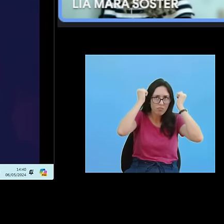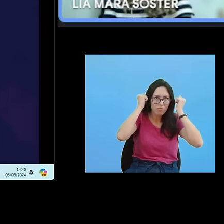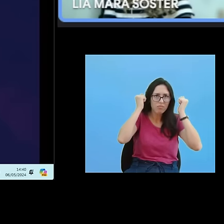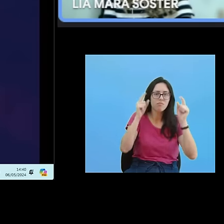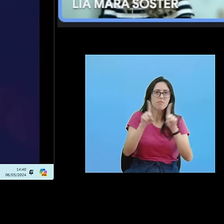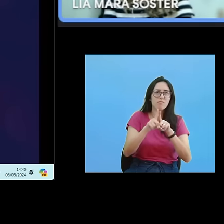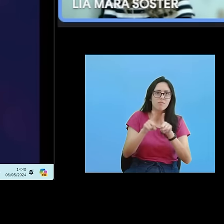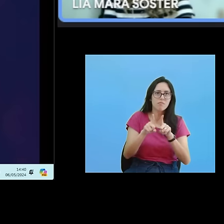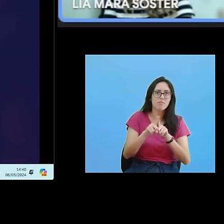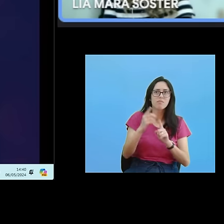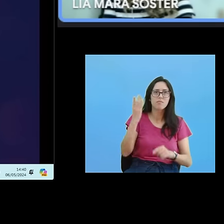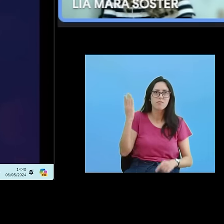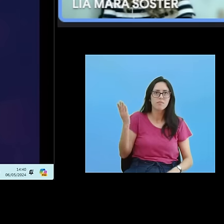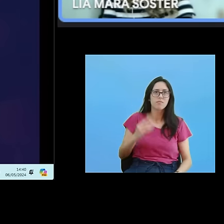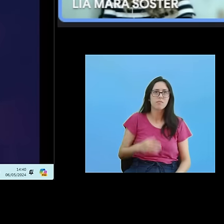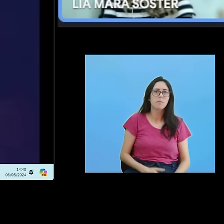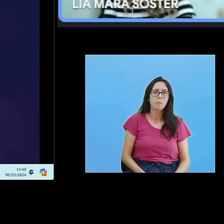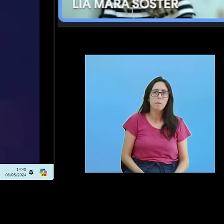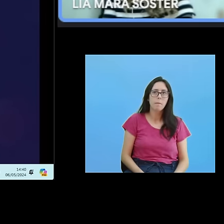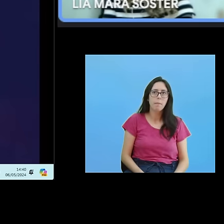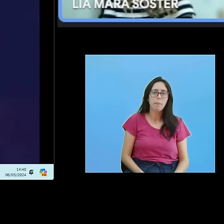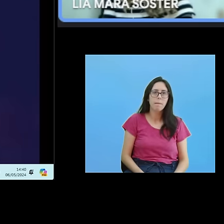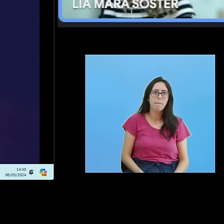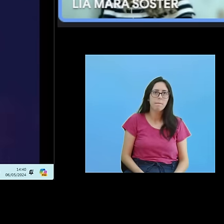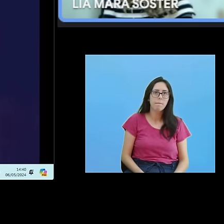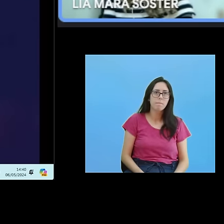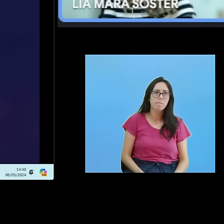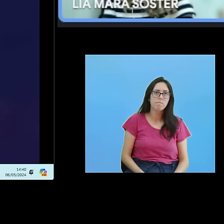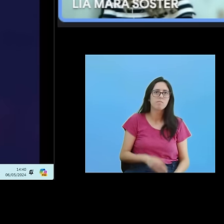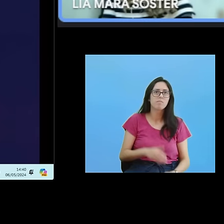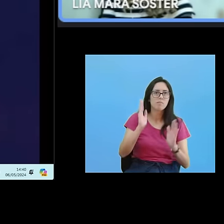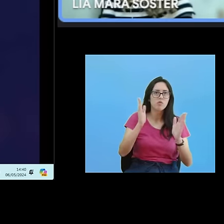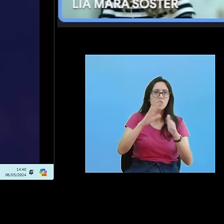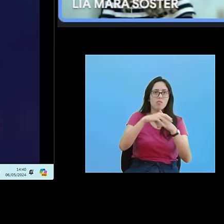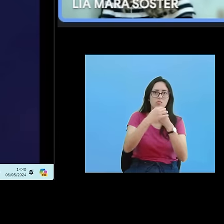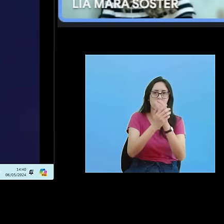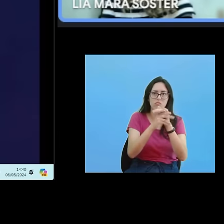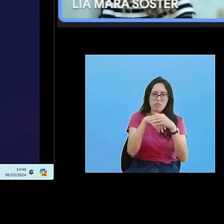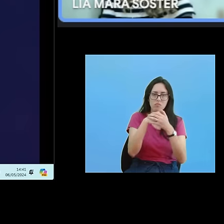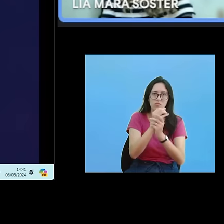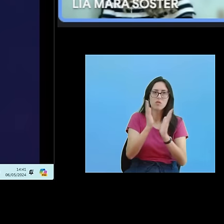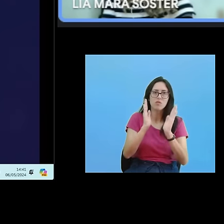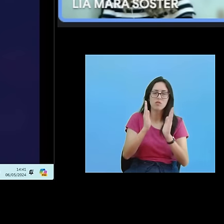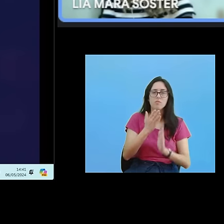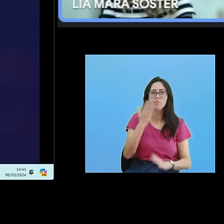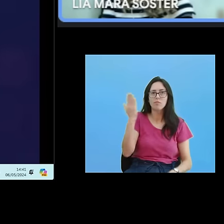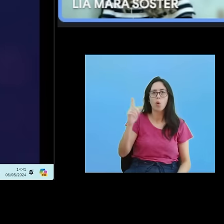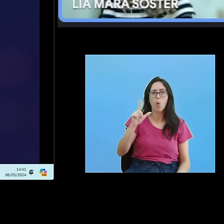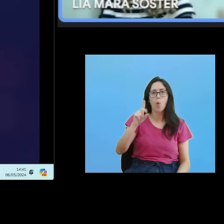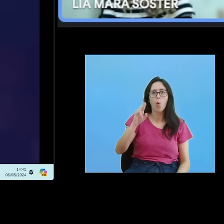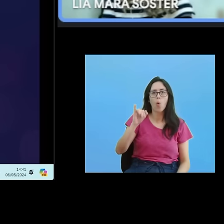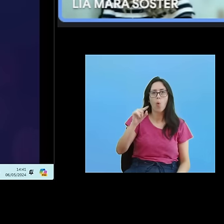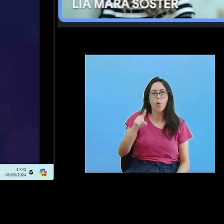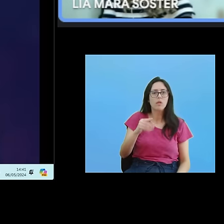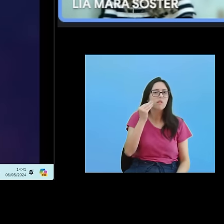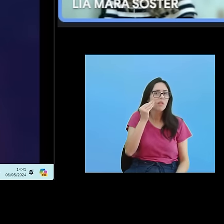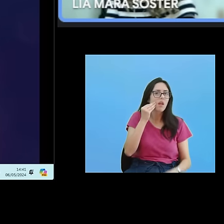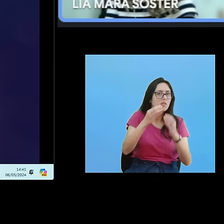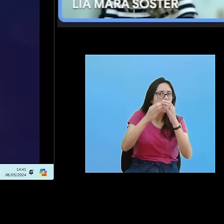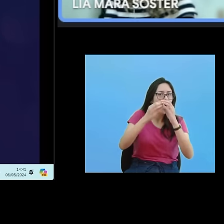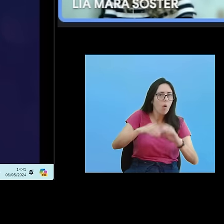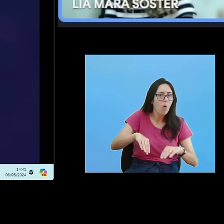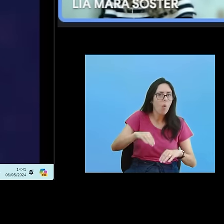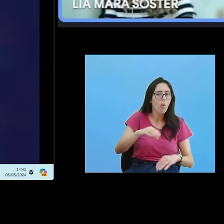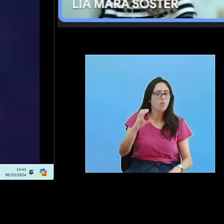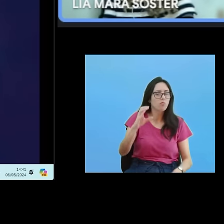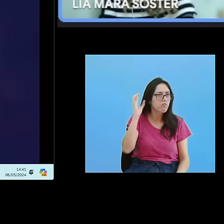Rosângela também nesta imagem. Vejam que eles já lavaram as mãos. O Luiz já está testando os ovos que vão ser utilizados para fazer